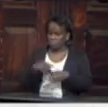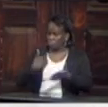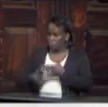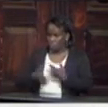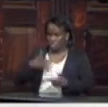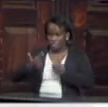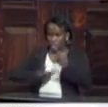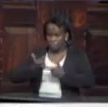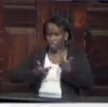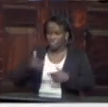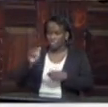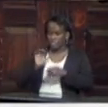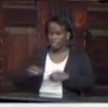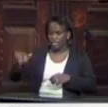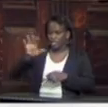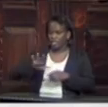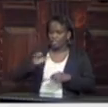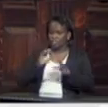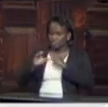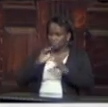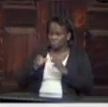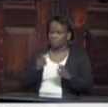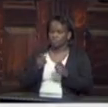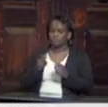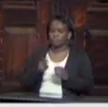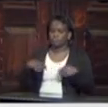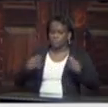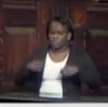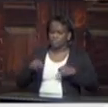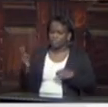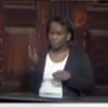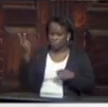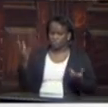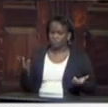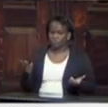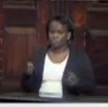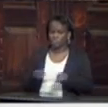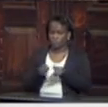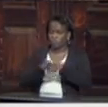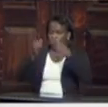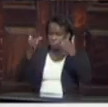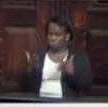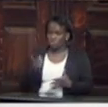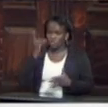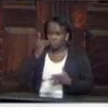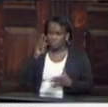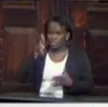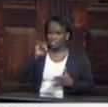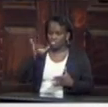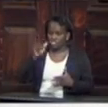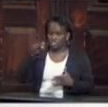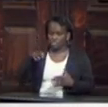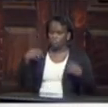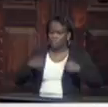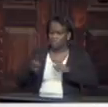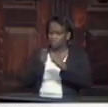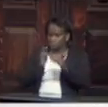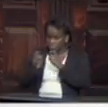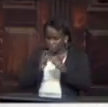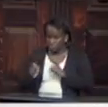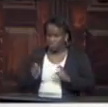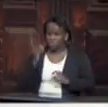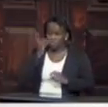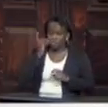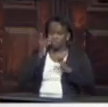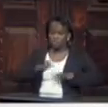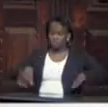qualquer profissional da área de imprensa tem que ser valorizada, e ela deve, como a deputada Rejane colocou aqui, ser discutida, e que os